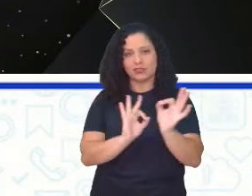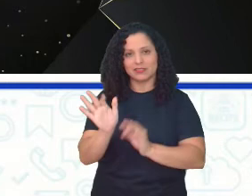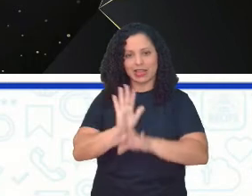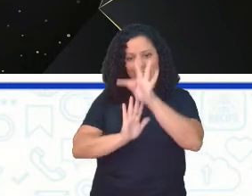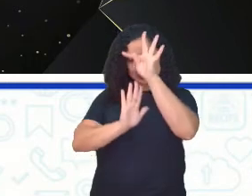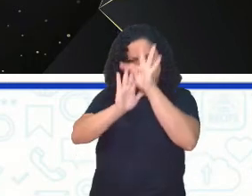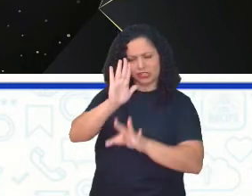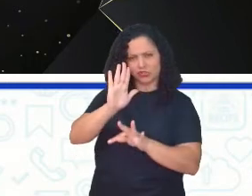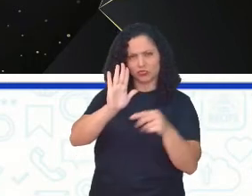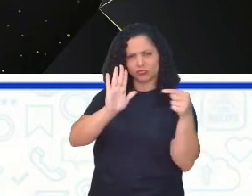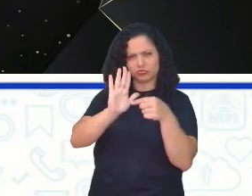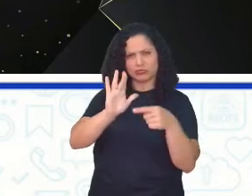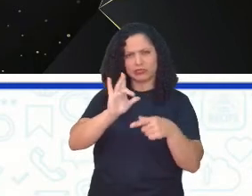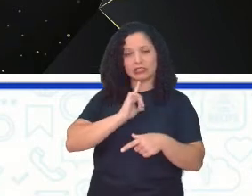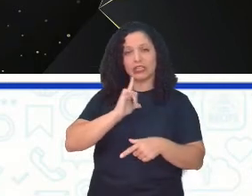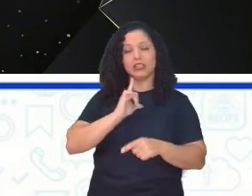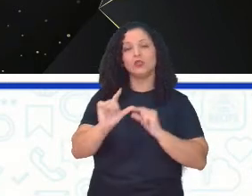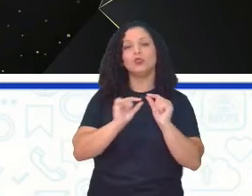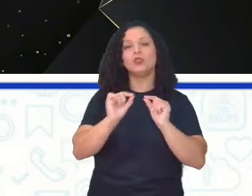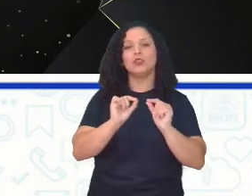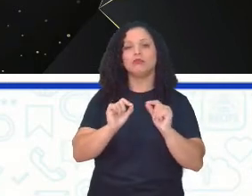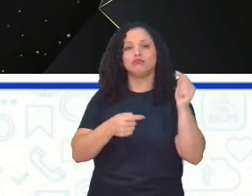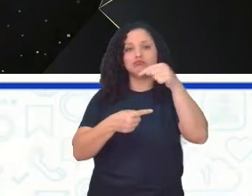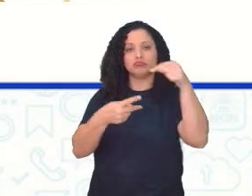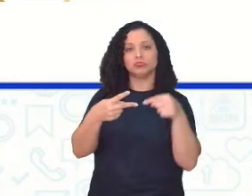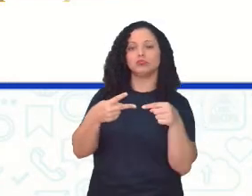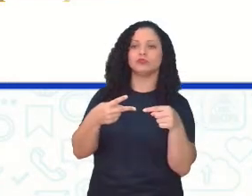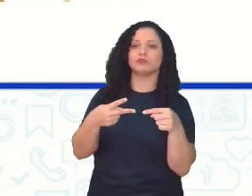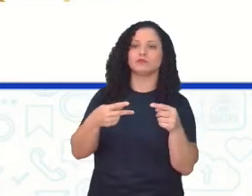que envolve 2 possibilidades.